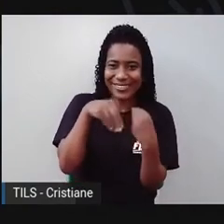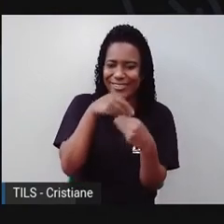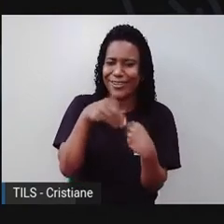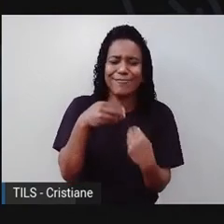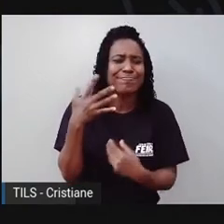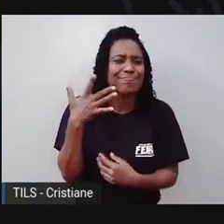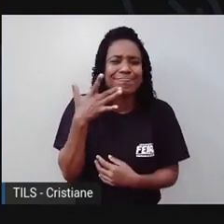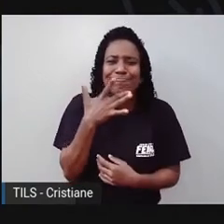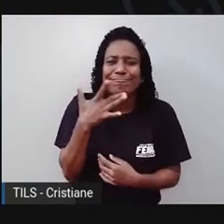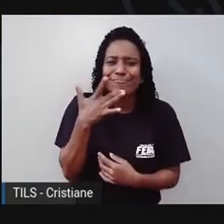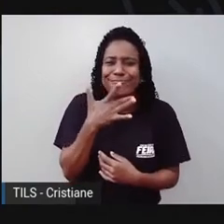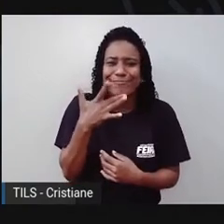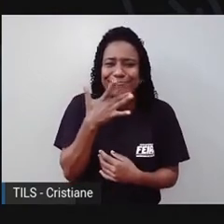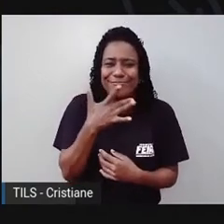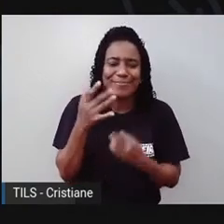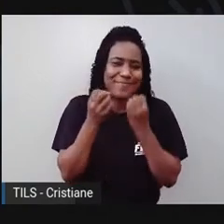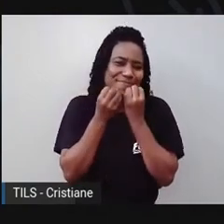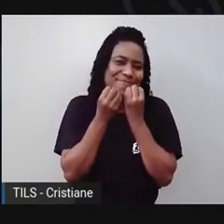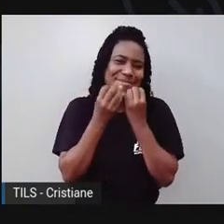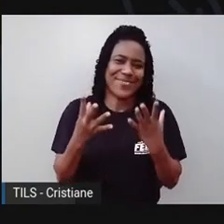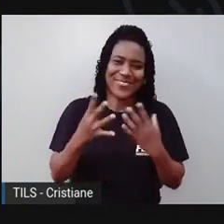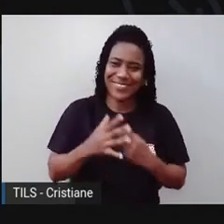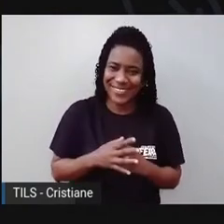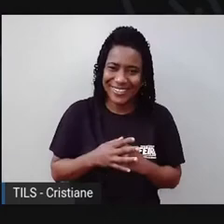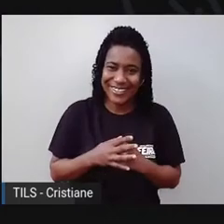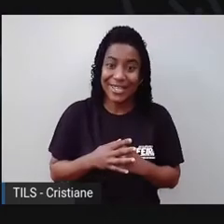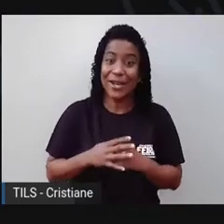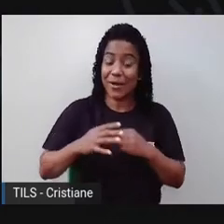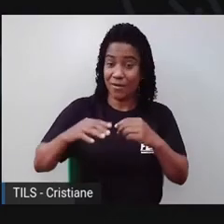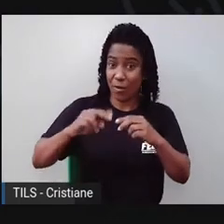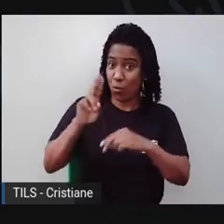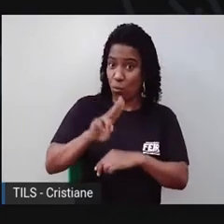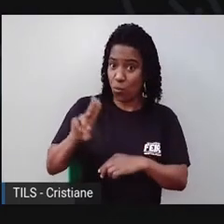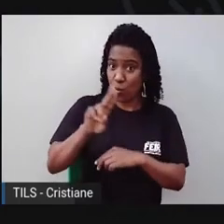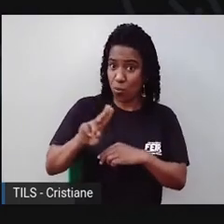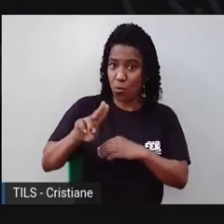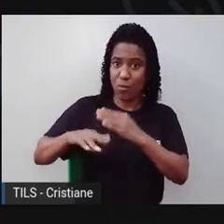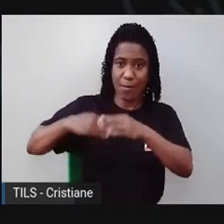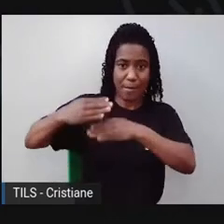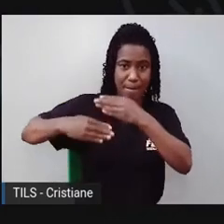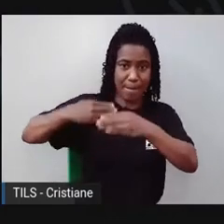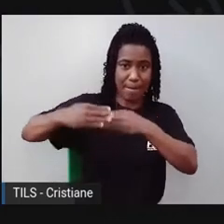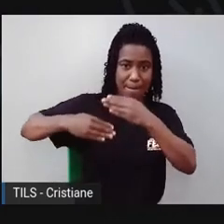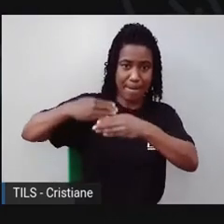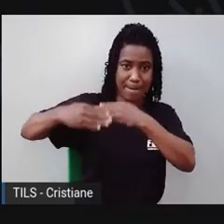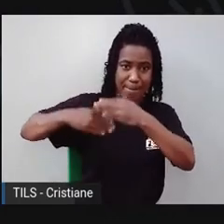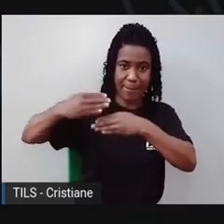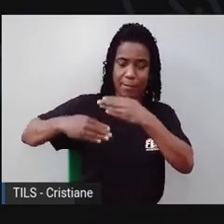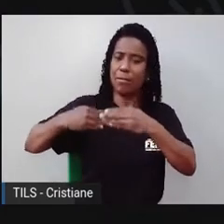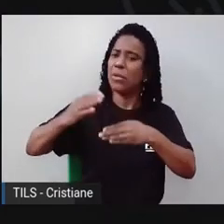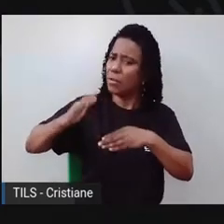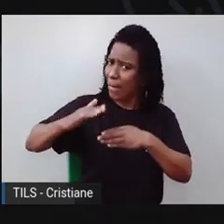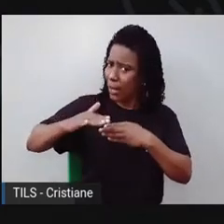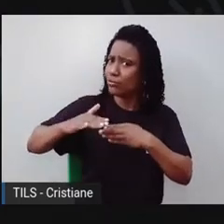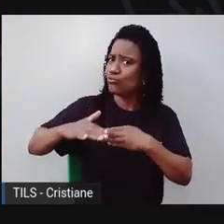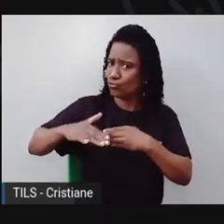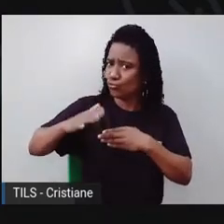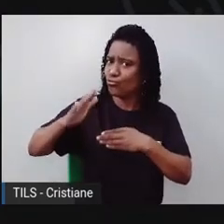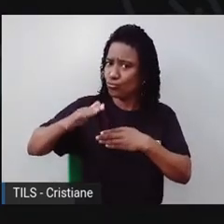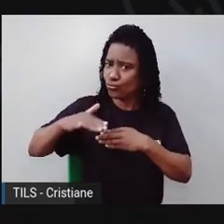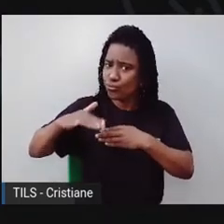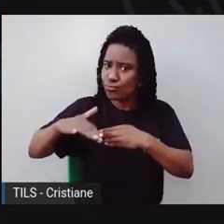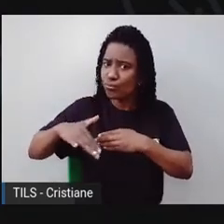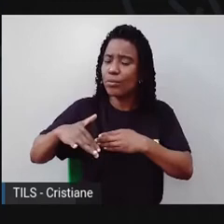machê. Por quê? Nós vamos usar papel higiênico. Pode ser desse mais baratinho, viu? Pode ser